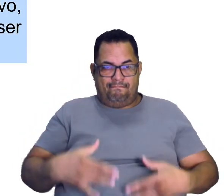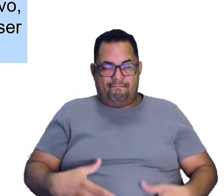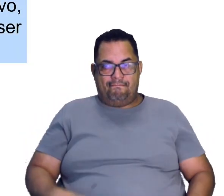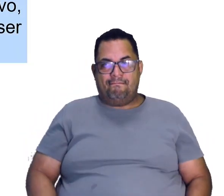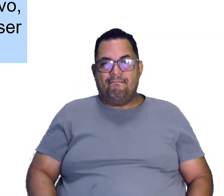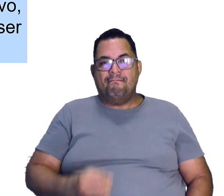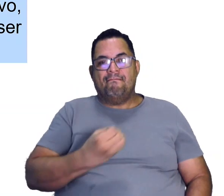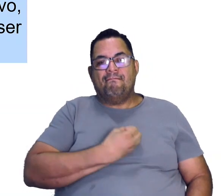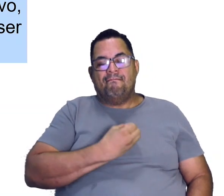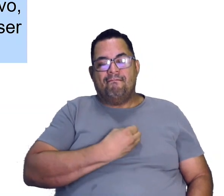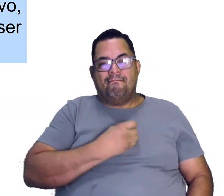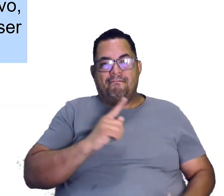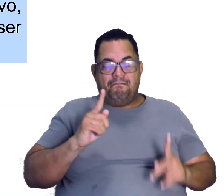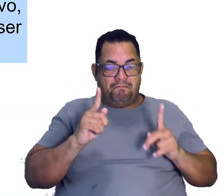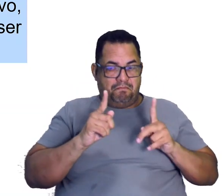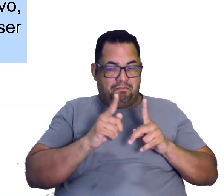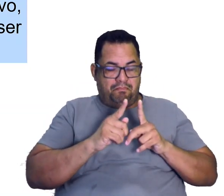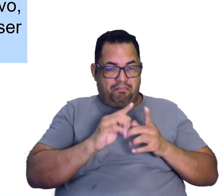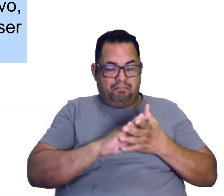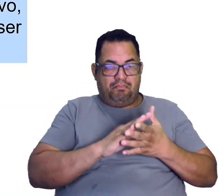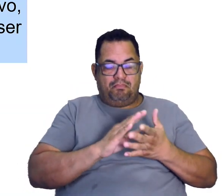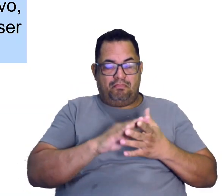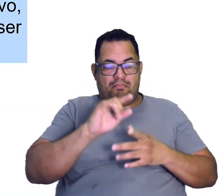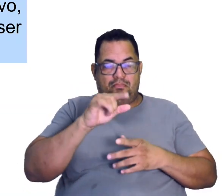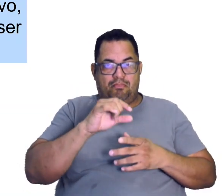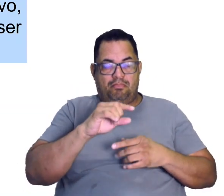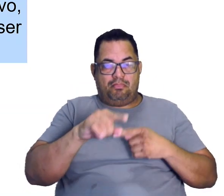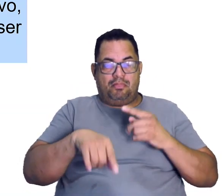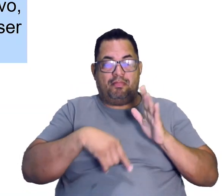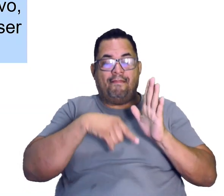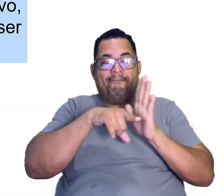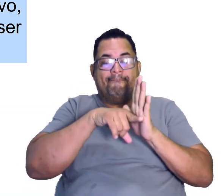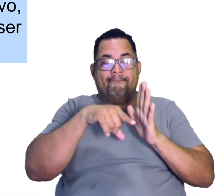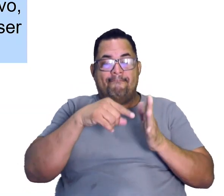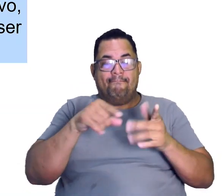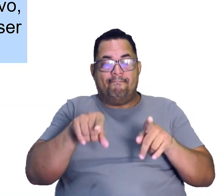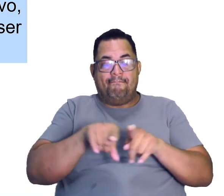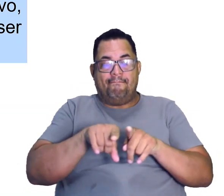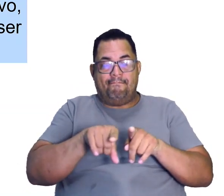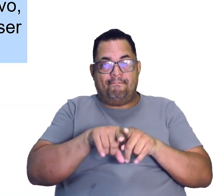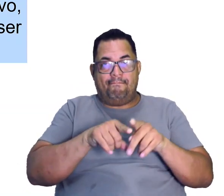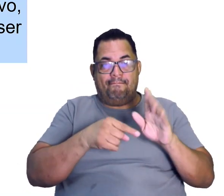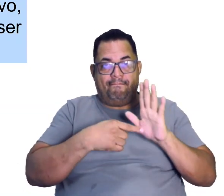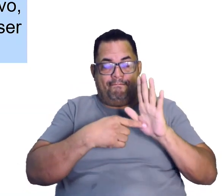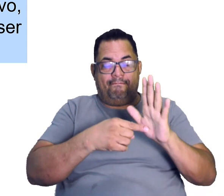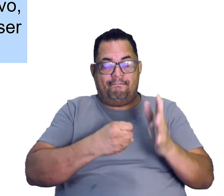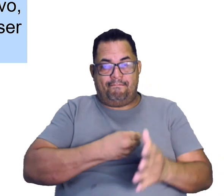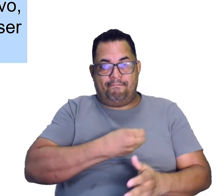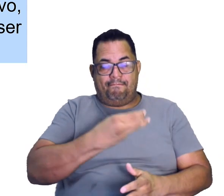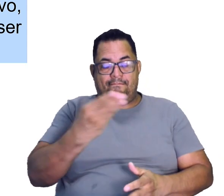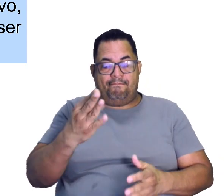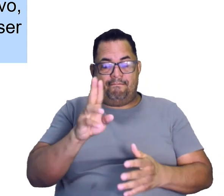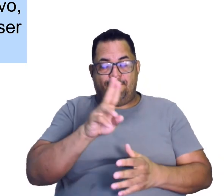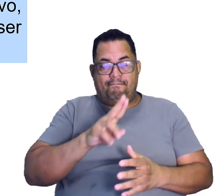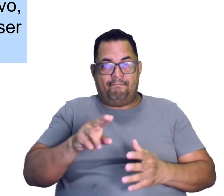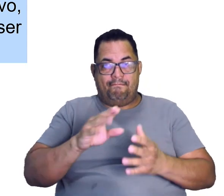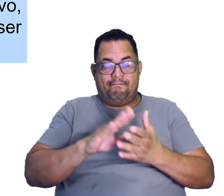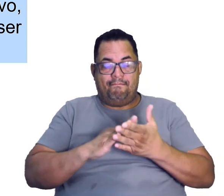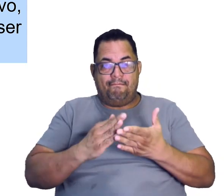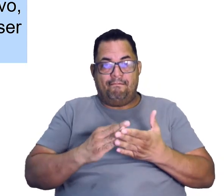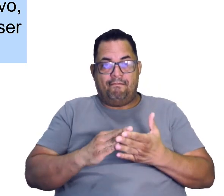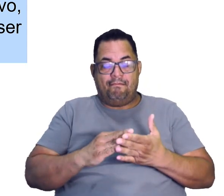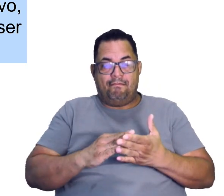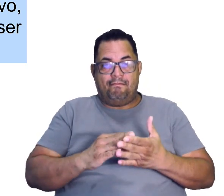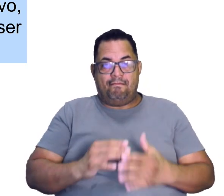Para os números pequenos, o expoente ele sempre vai ser negativo, porque ele também vai representar a quantidade de casas que eu vou andar. Eu vou andar para cá,